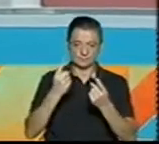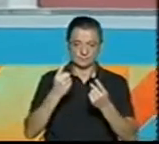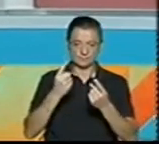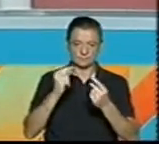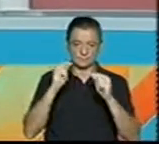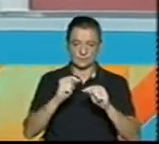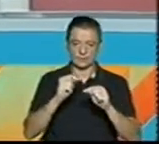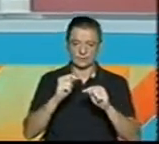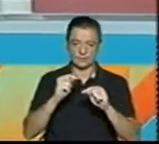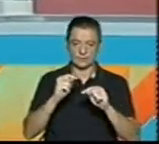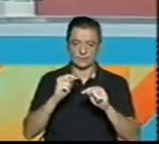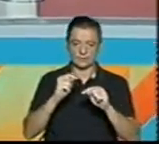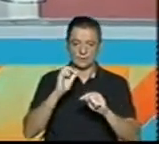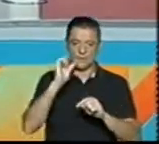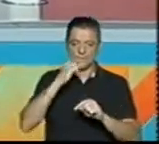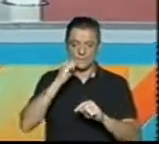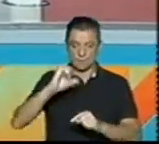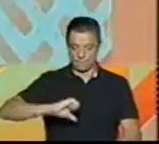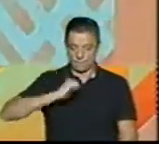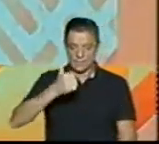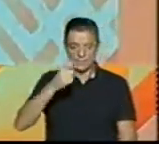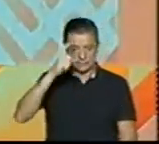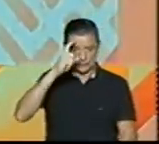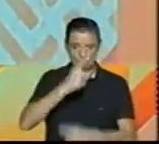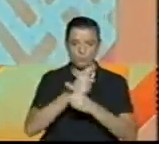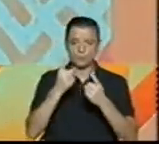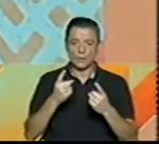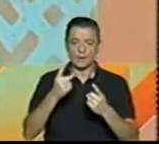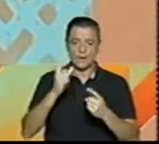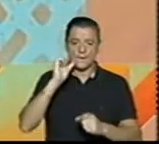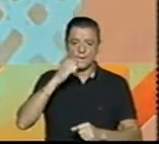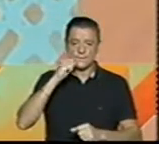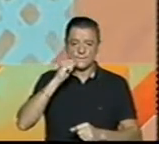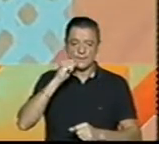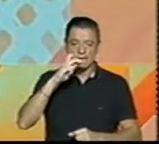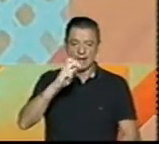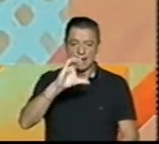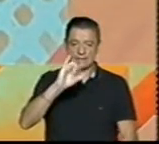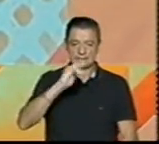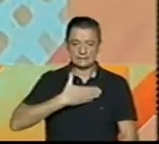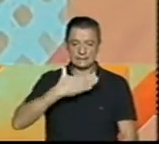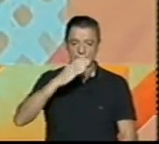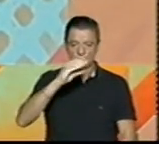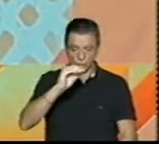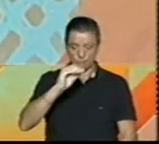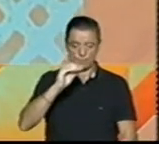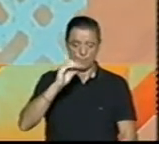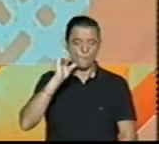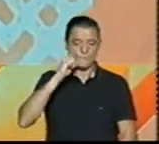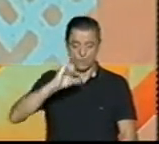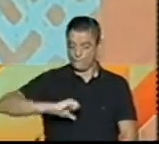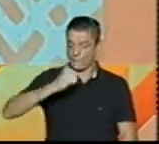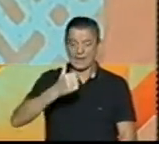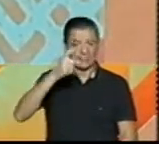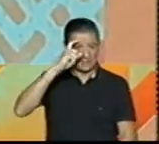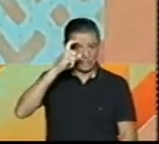estão marcados. E eu coloco este vinho porquê, Sónia? Porque o vinhão ele é ácido, é ligeiramente ácido, é uma casta ácida. E